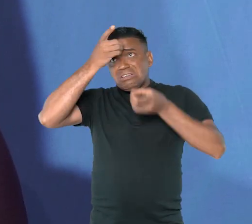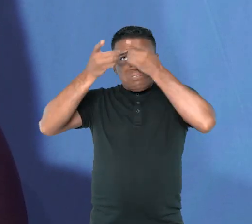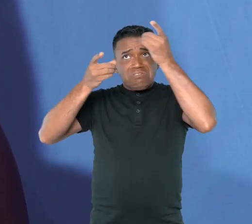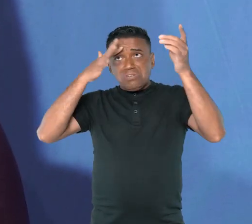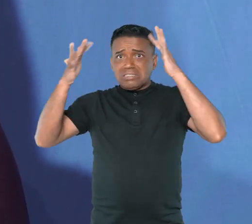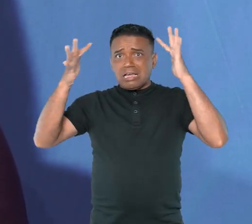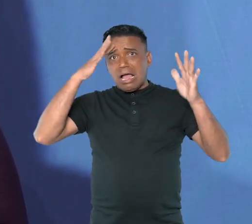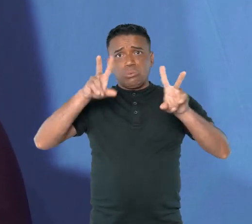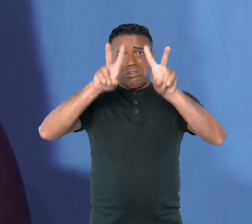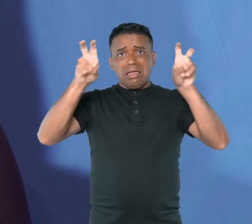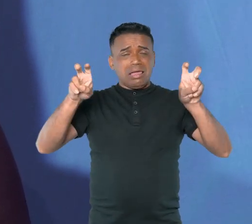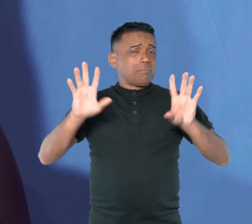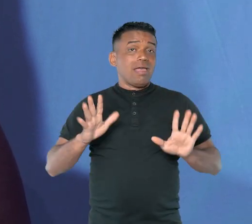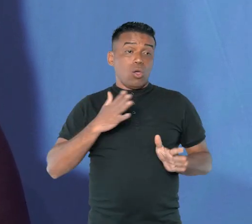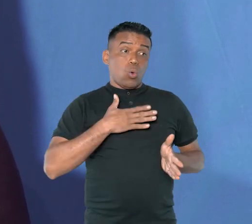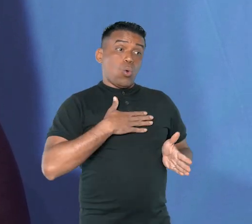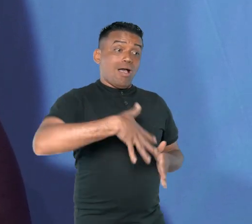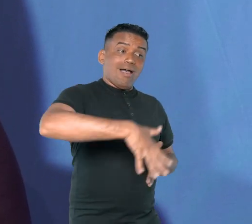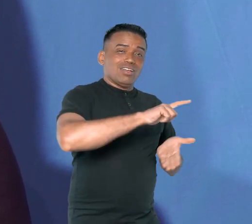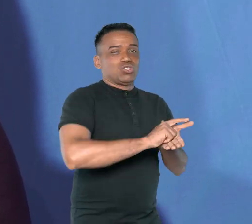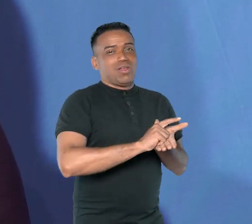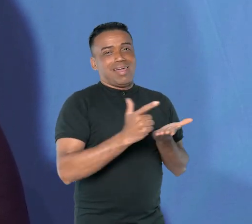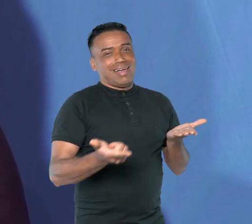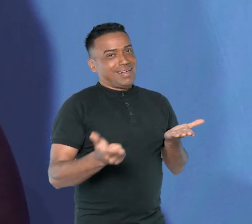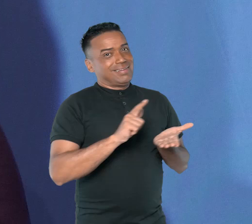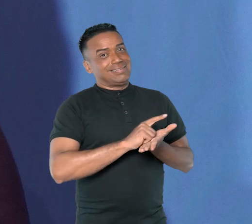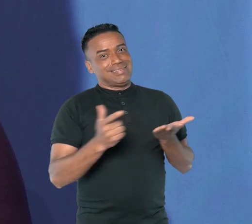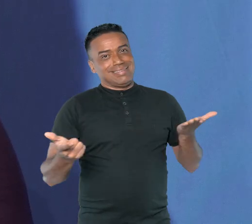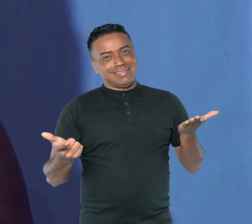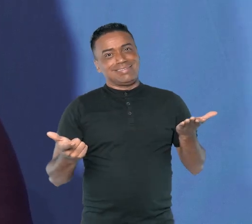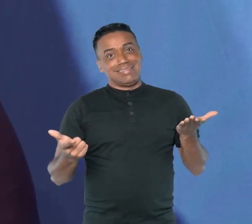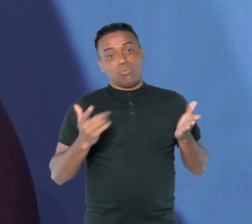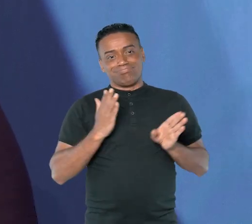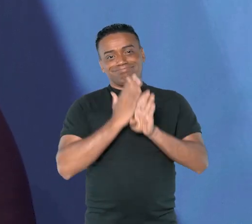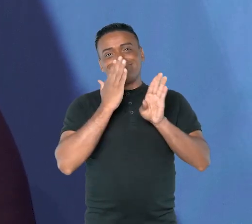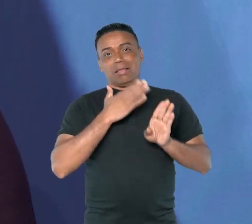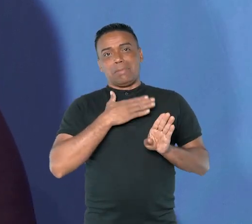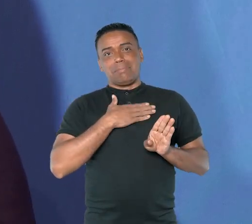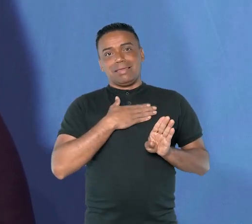vejo... Eu sou uma jornalista, acho que assim que eu me identifico